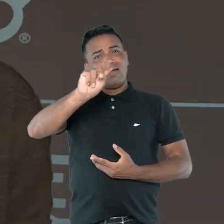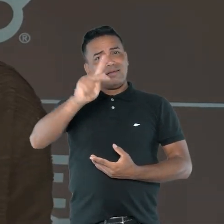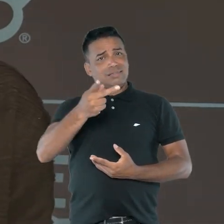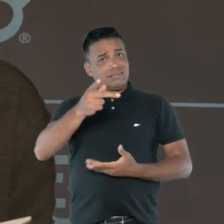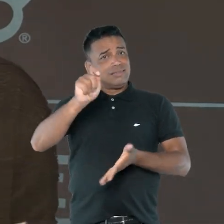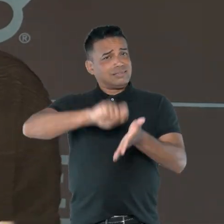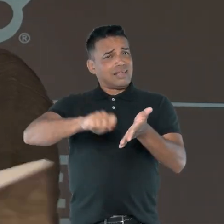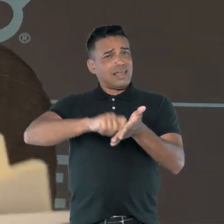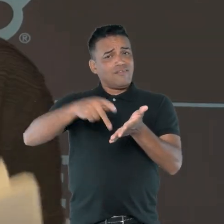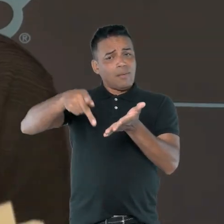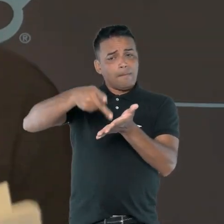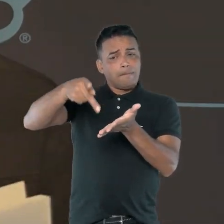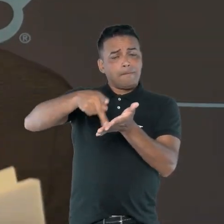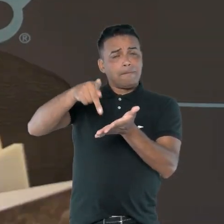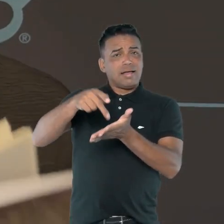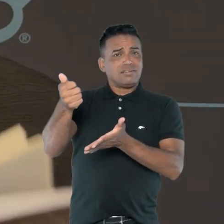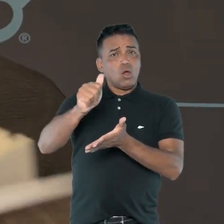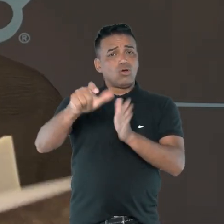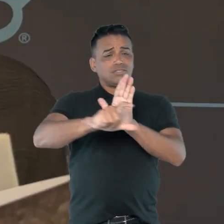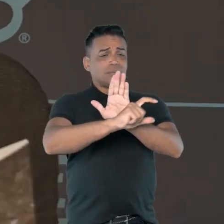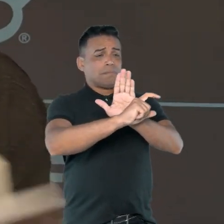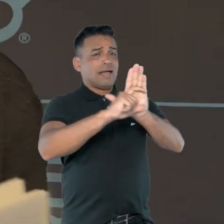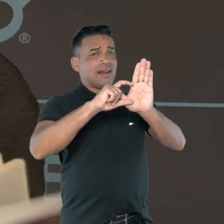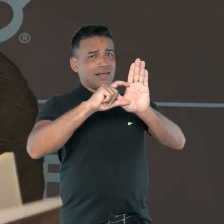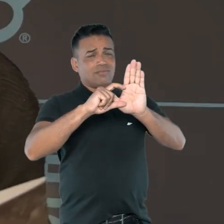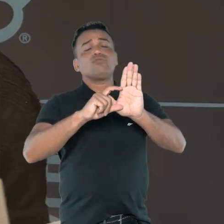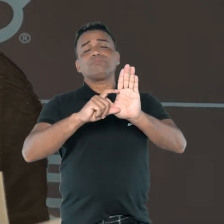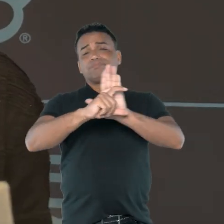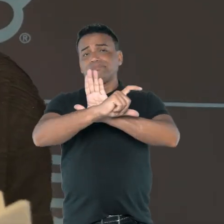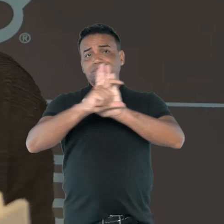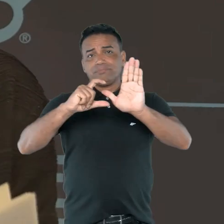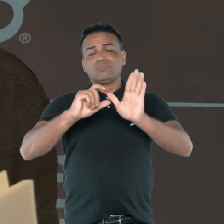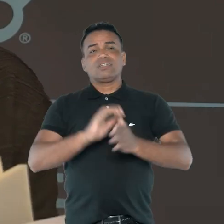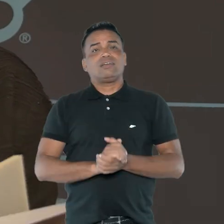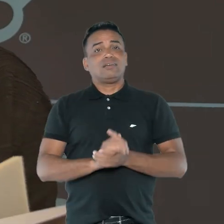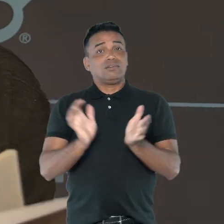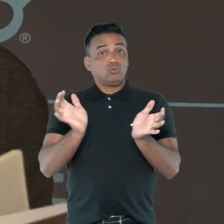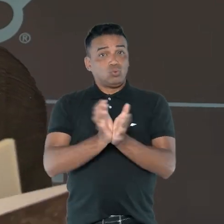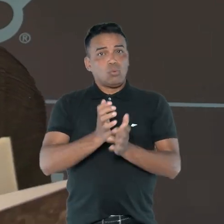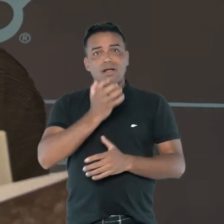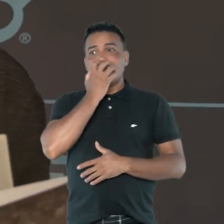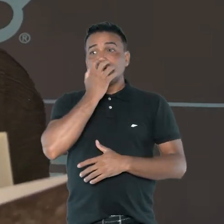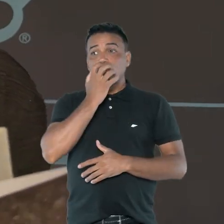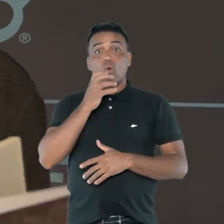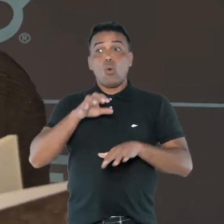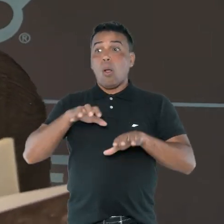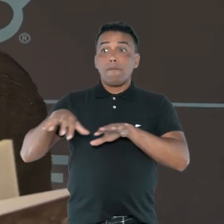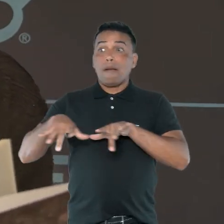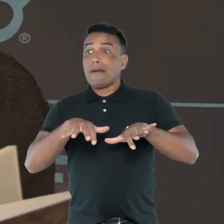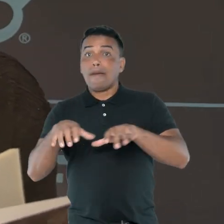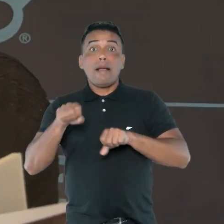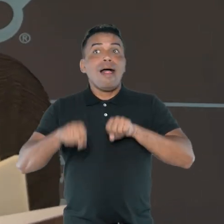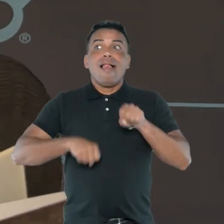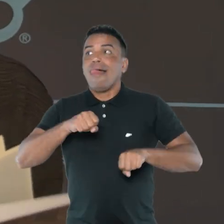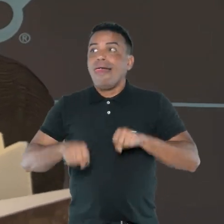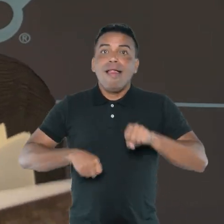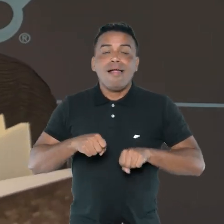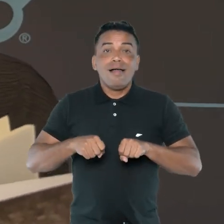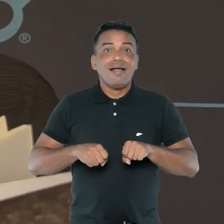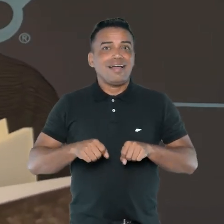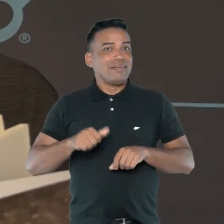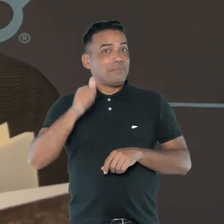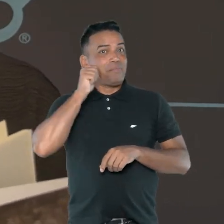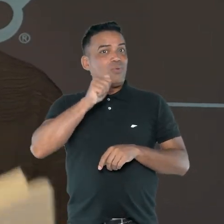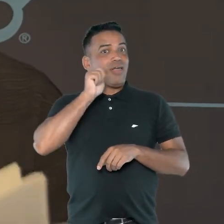11, no meio da página tem um parágrafo que começa assim: uma turma de cachorros passa correndo por eles